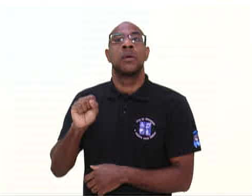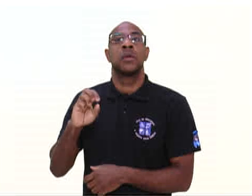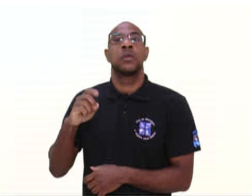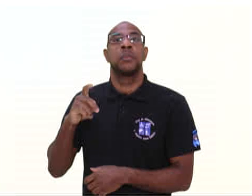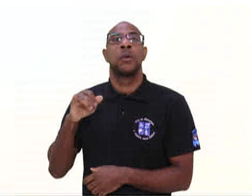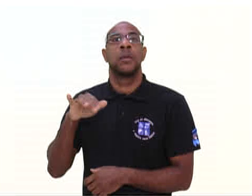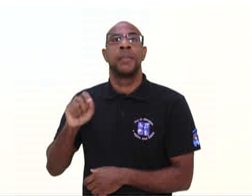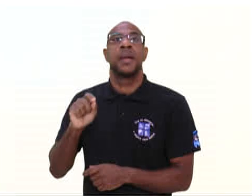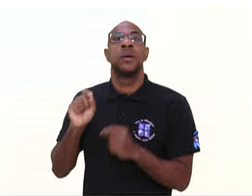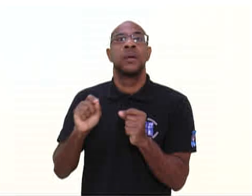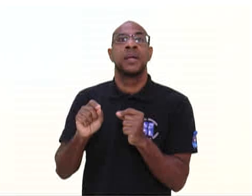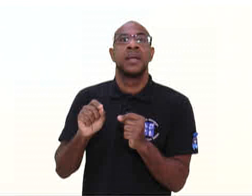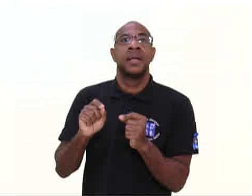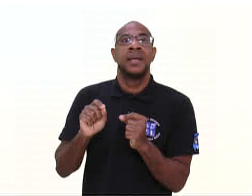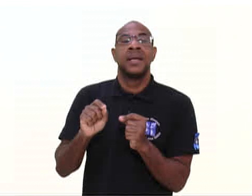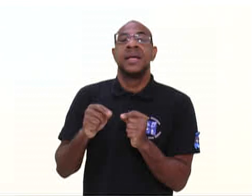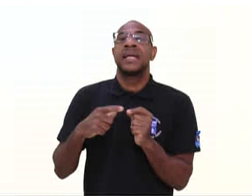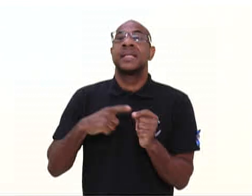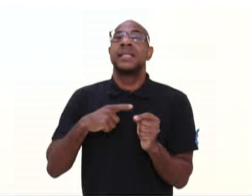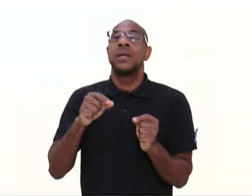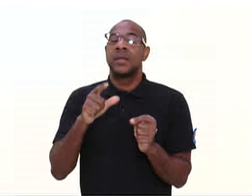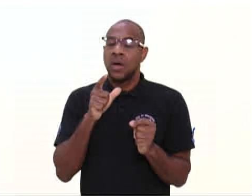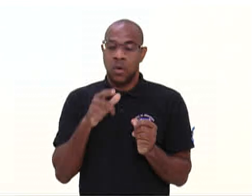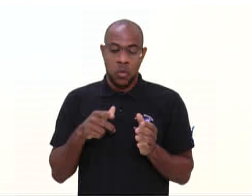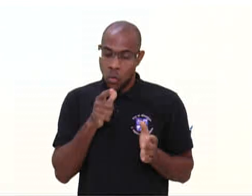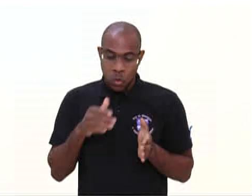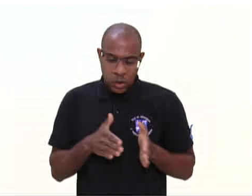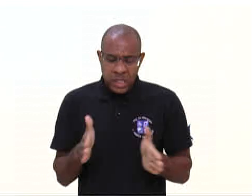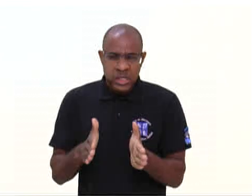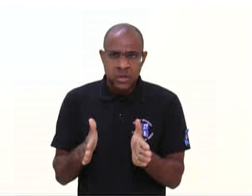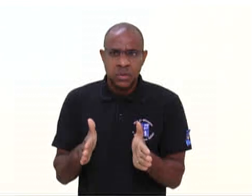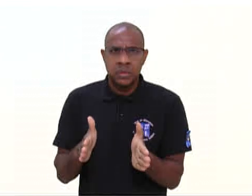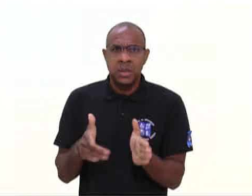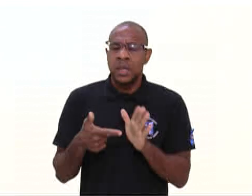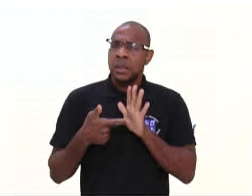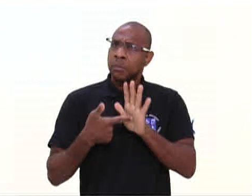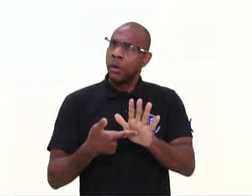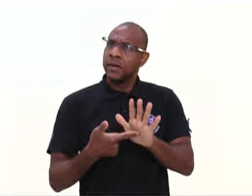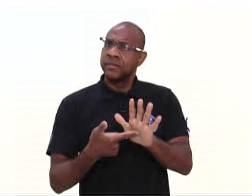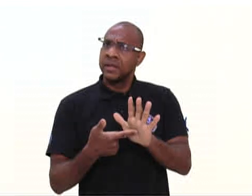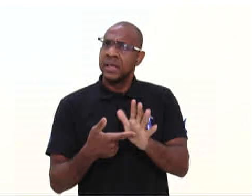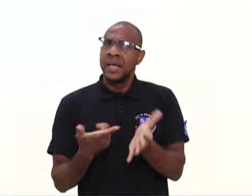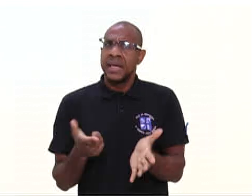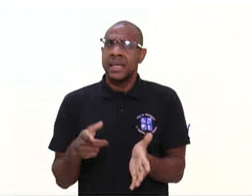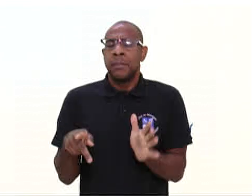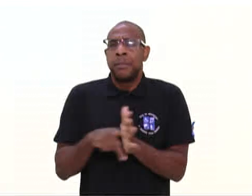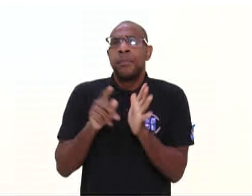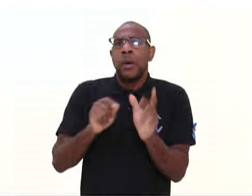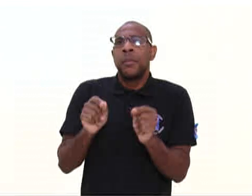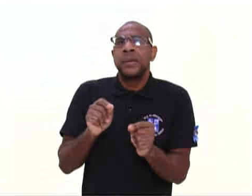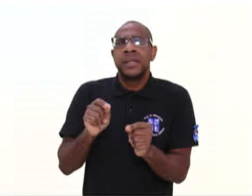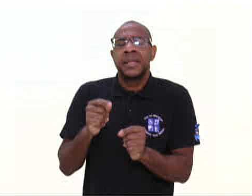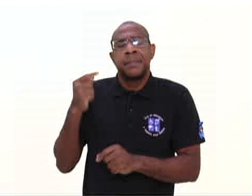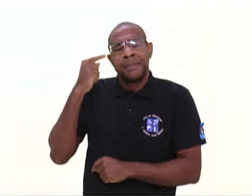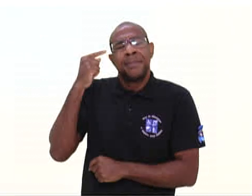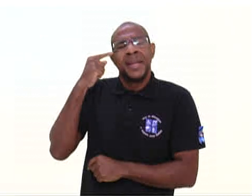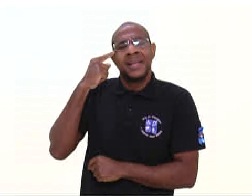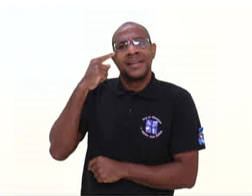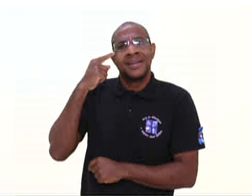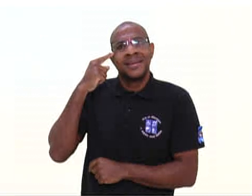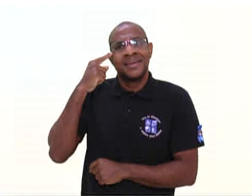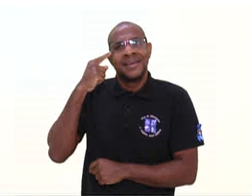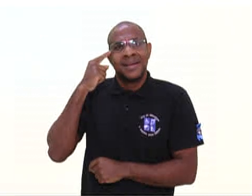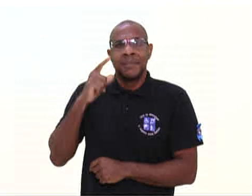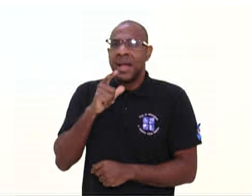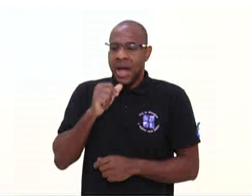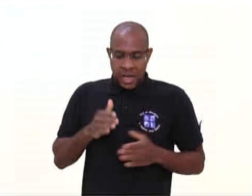confere atributos humanos. É ele mesmo quem pensa, sabe, sente e canta seu retirar para o mar.